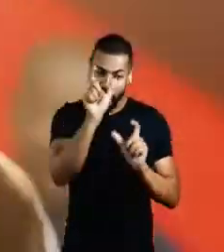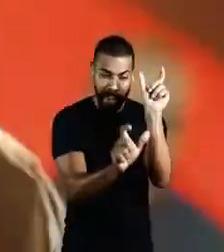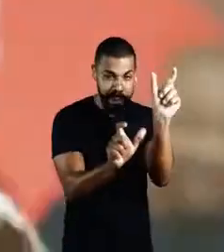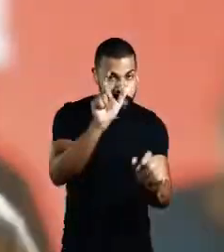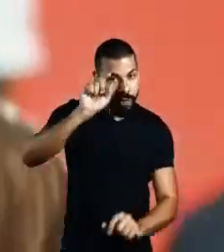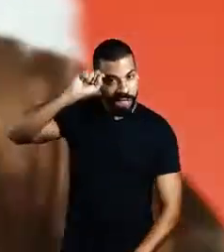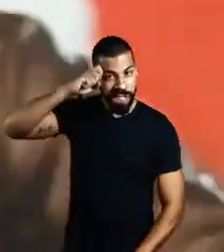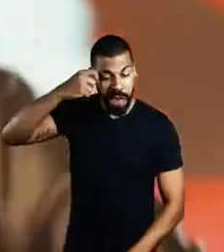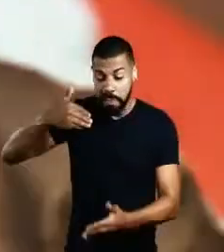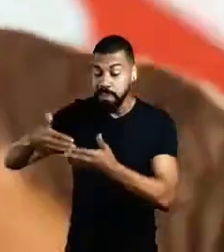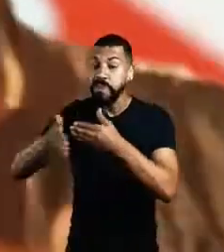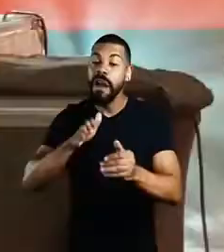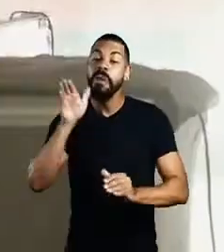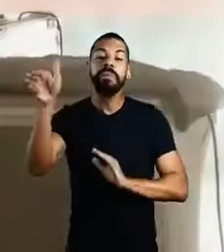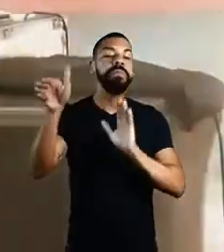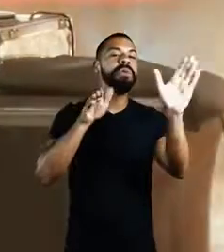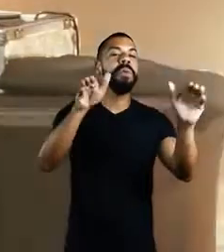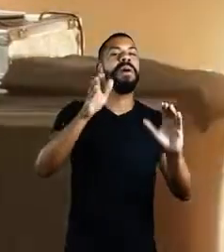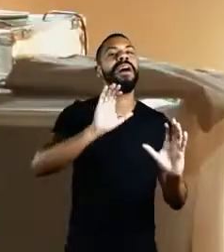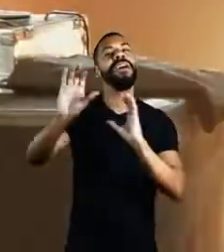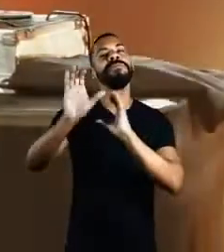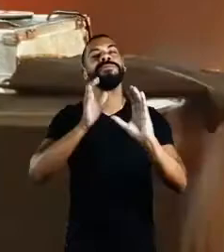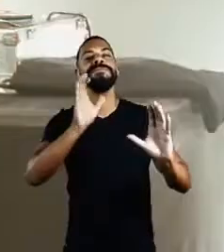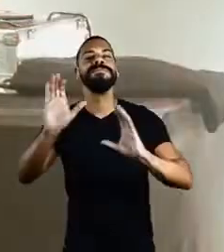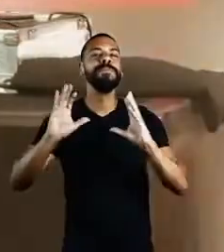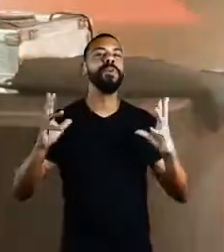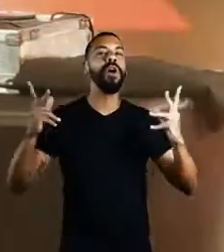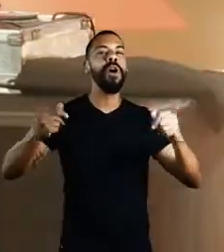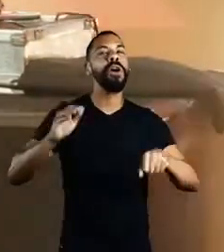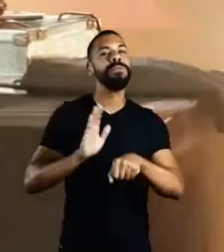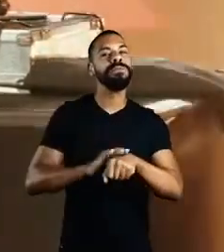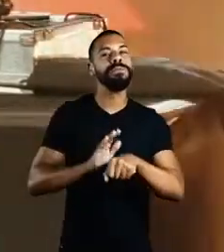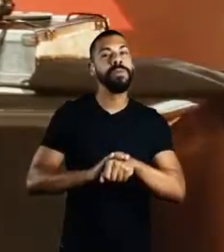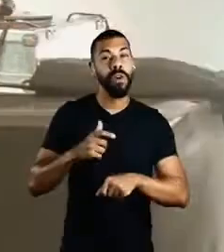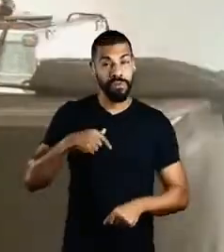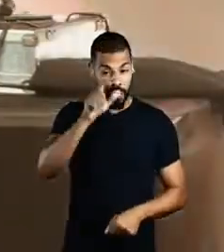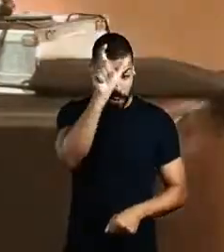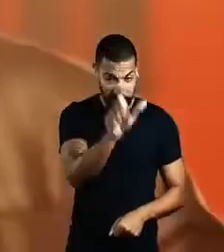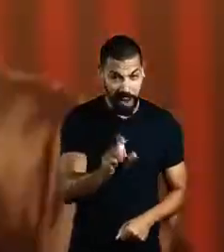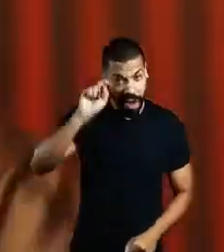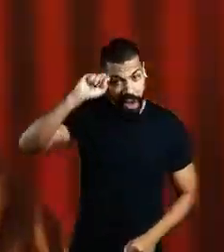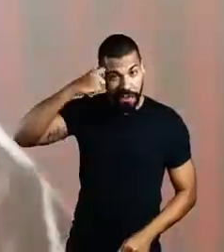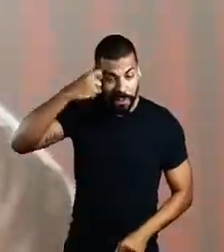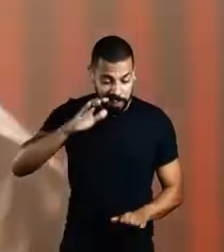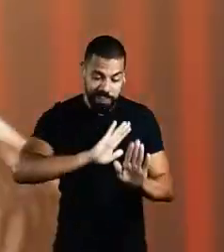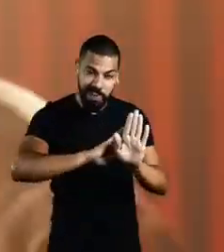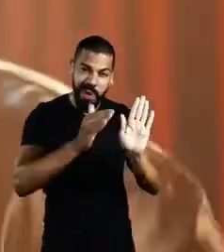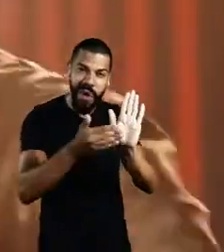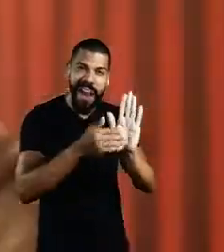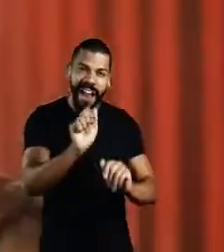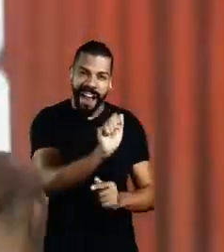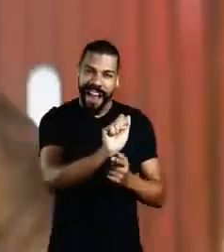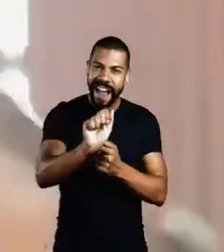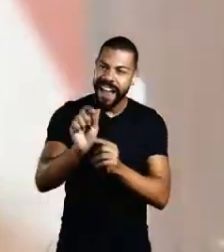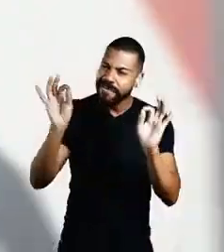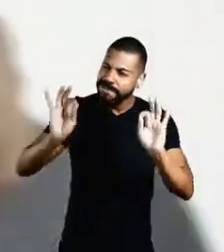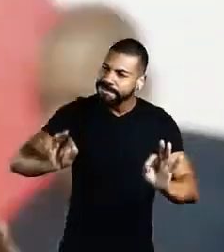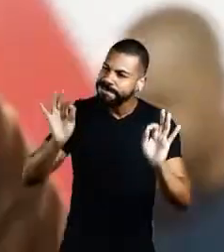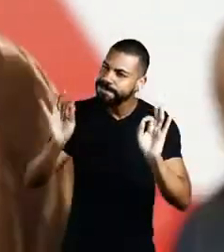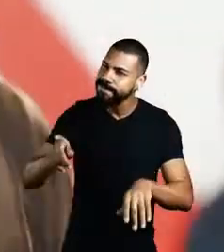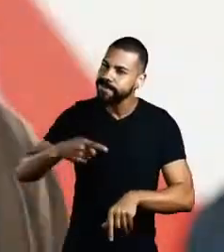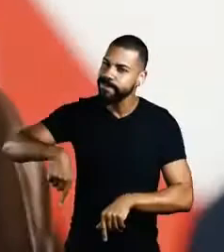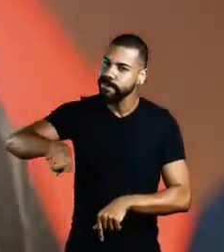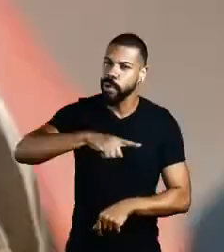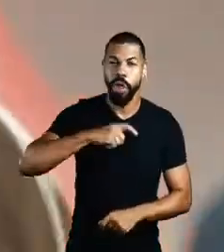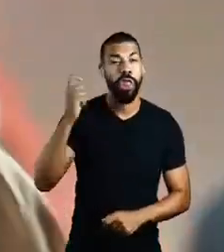importa onde eu vá. Porque a música me acorrenta e me liberta. Seja um preto tipo A e faça a coisa certa. As ruas não vendem,